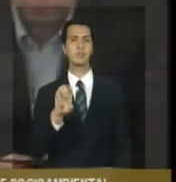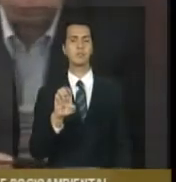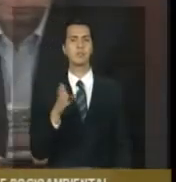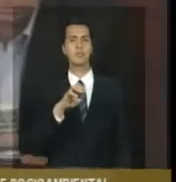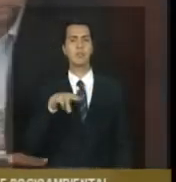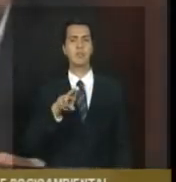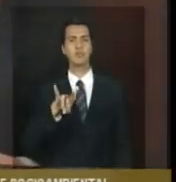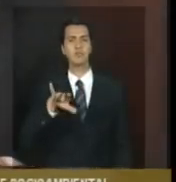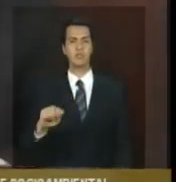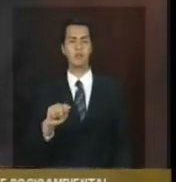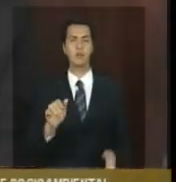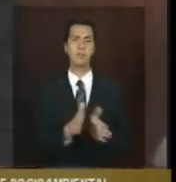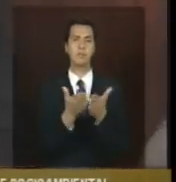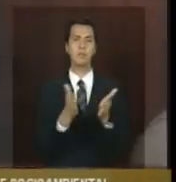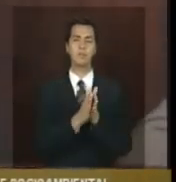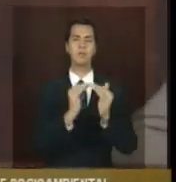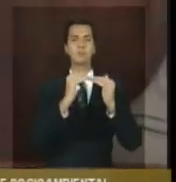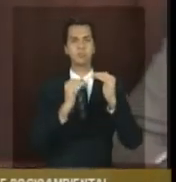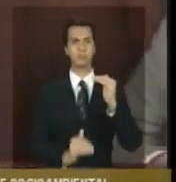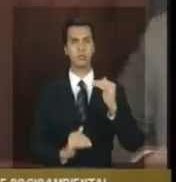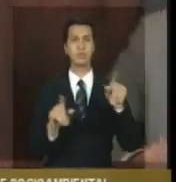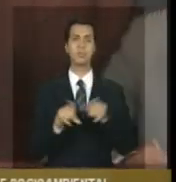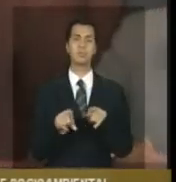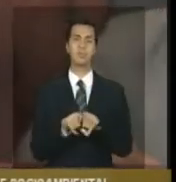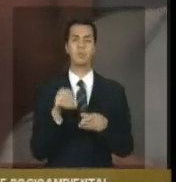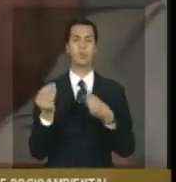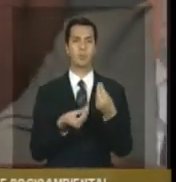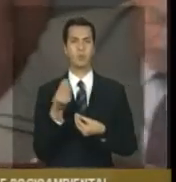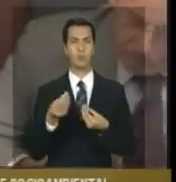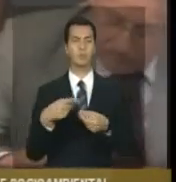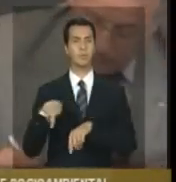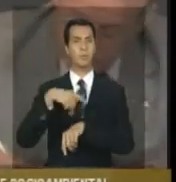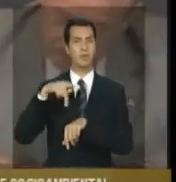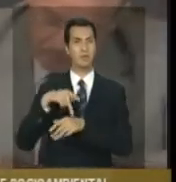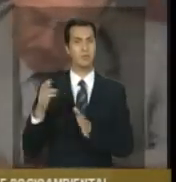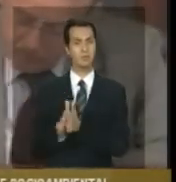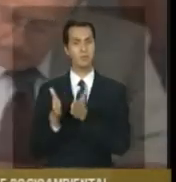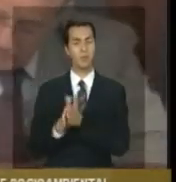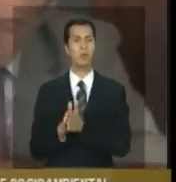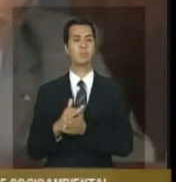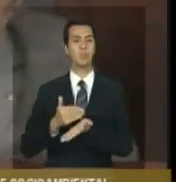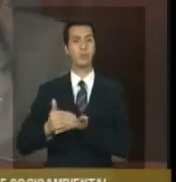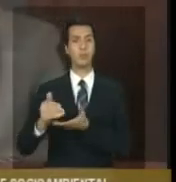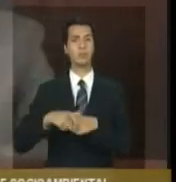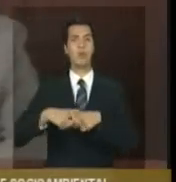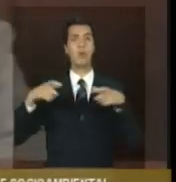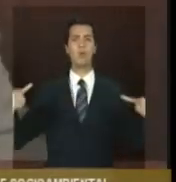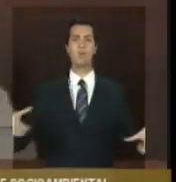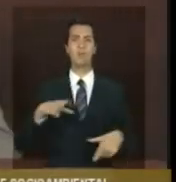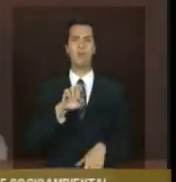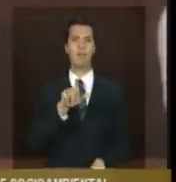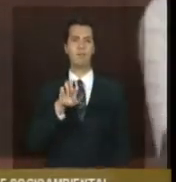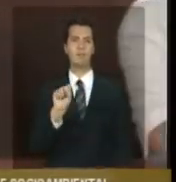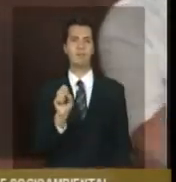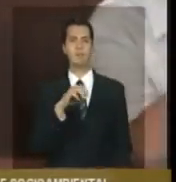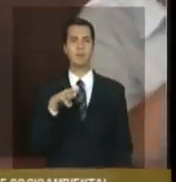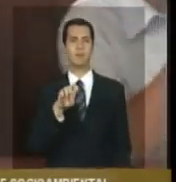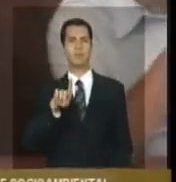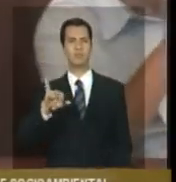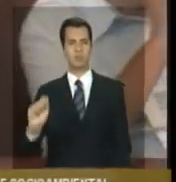e a ascensão da classe média dos países emergentes, e a inclusão social e a redução da desigualdade entre os países